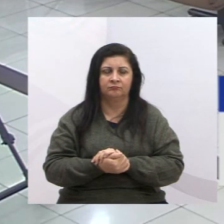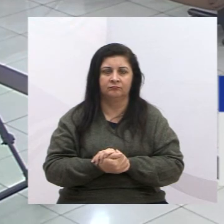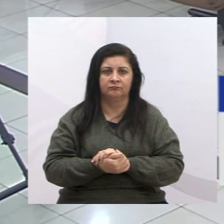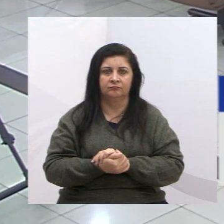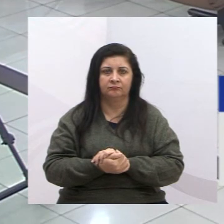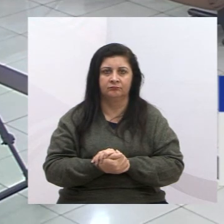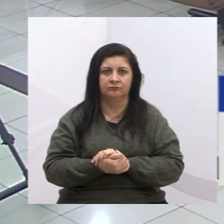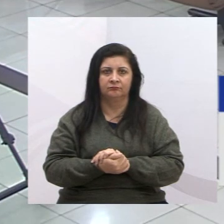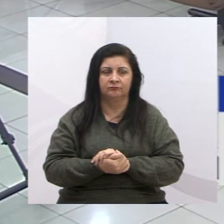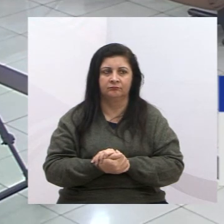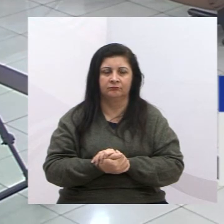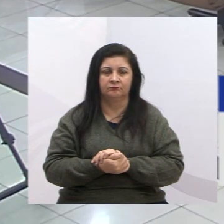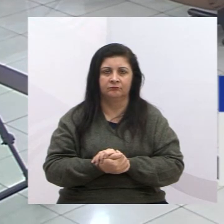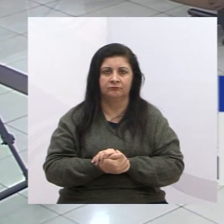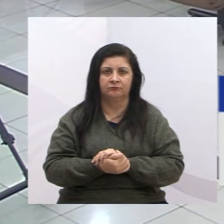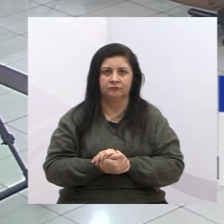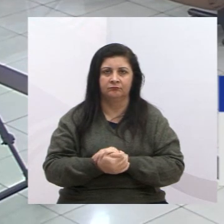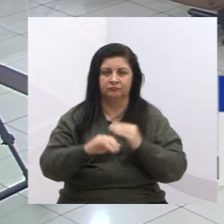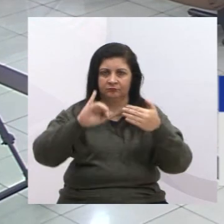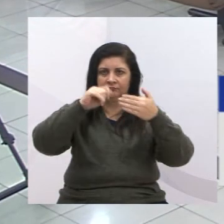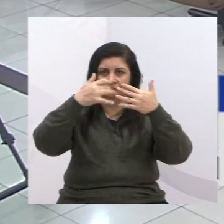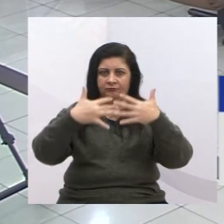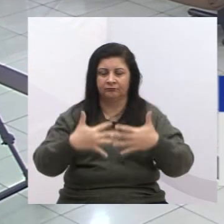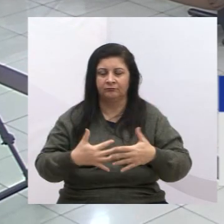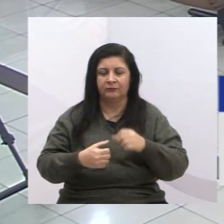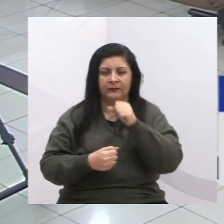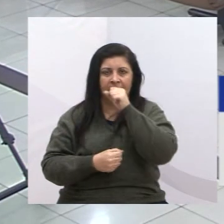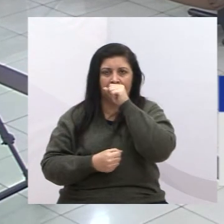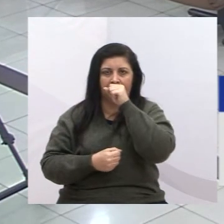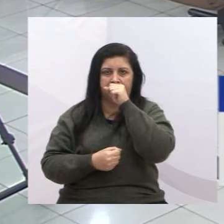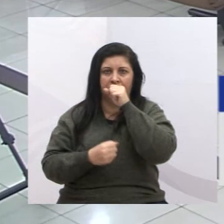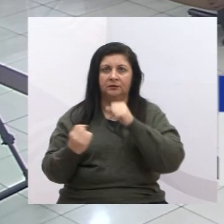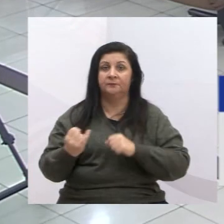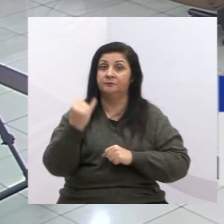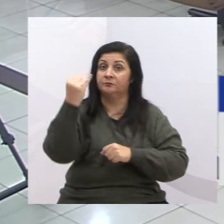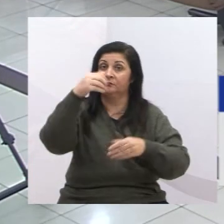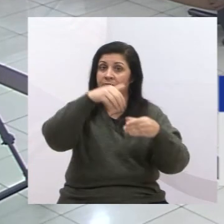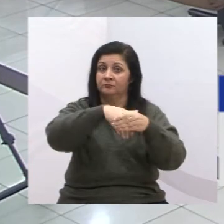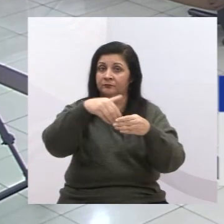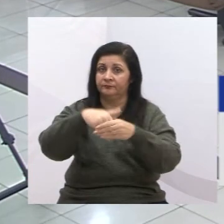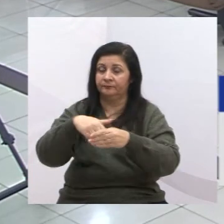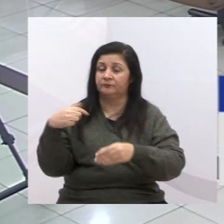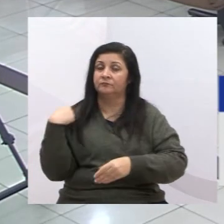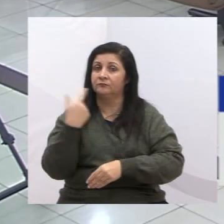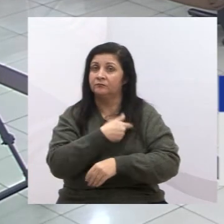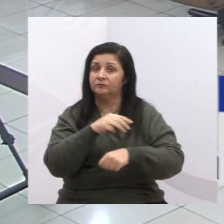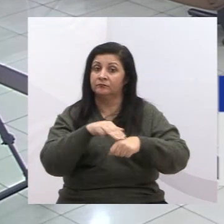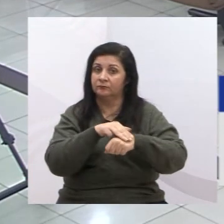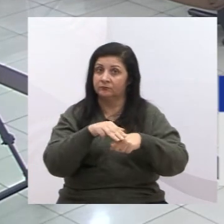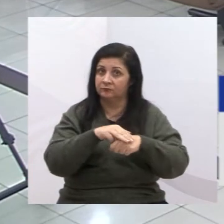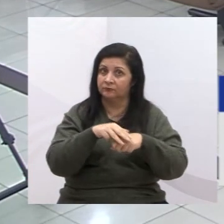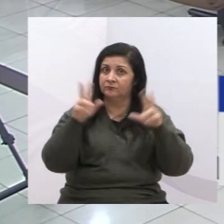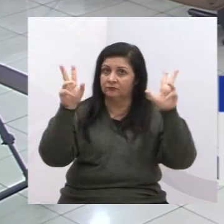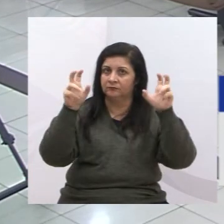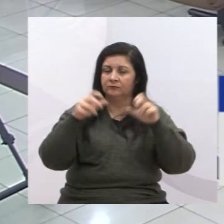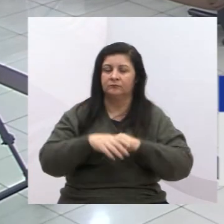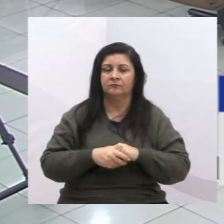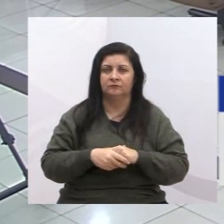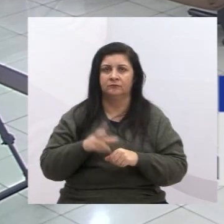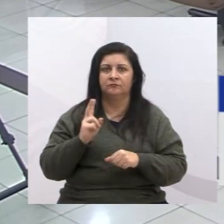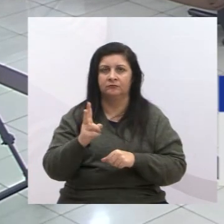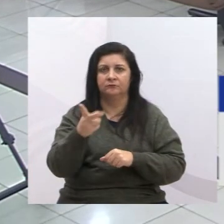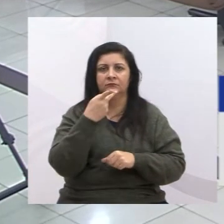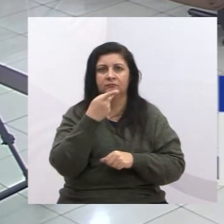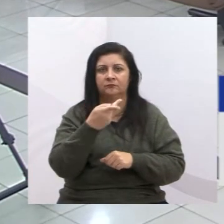Agora ligou. Bom, só justificar meu voto, acho que a importância dessa votação foi a gente discutir alguns paradigmas. Um que eu sempre digo que